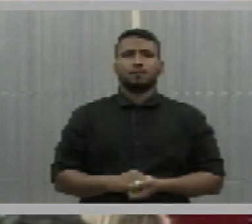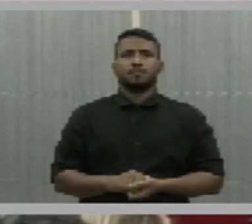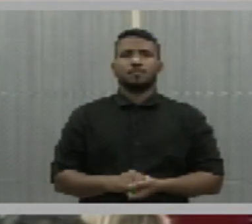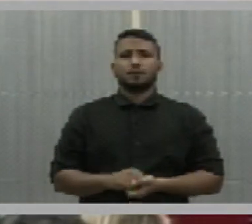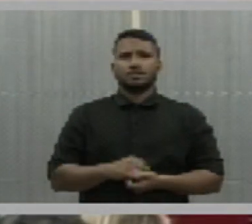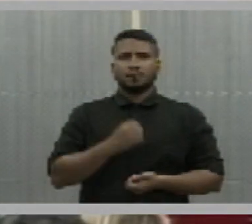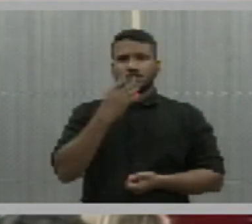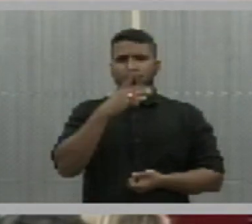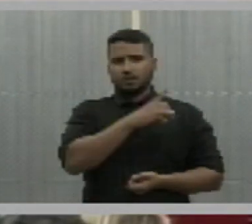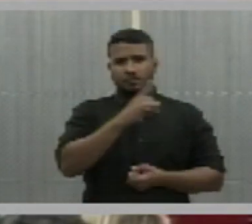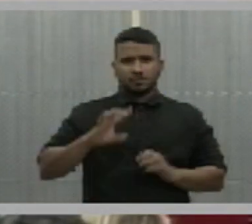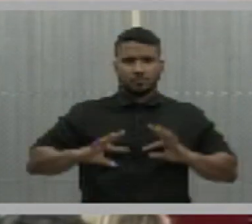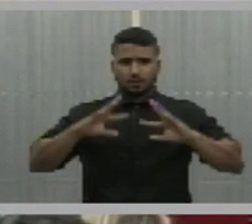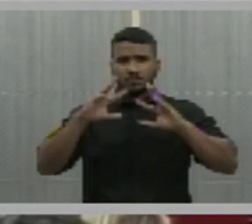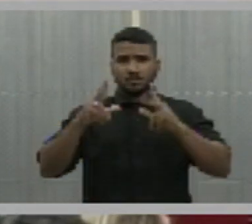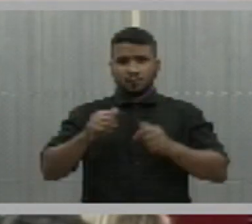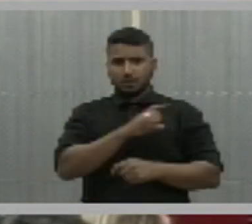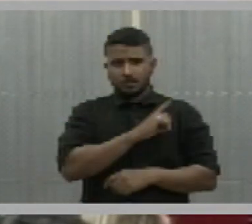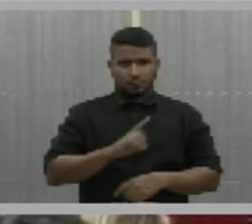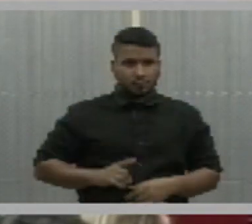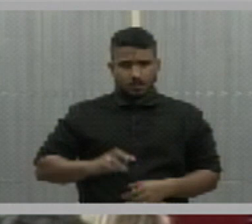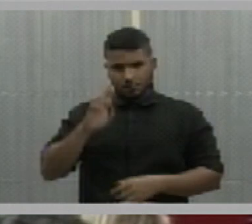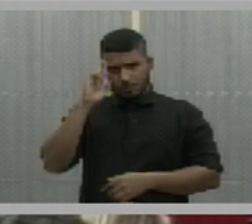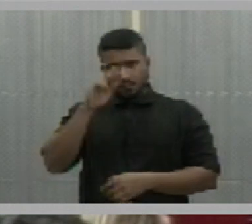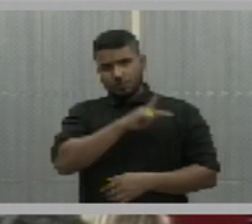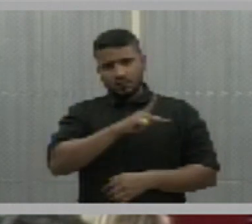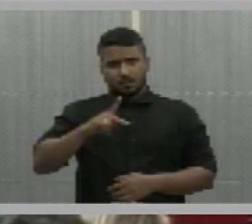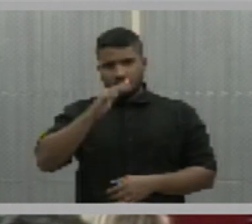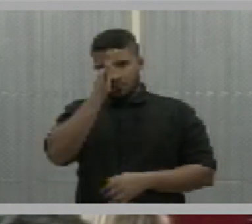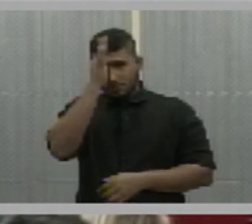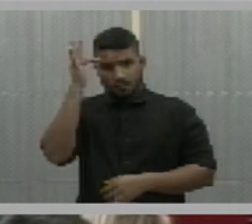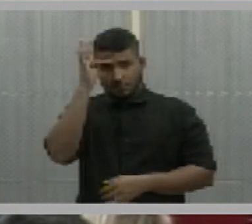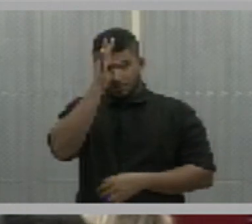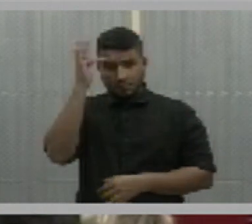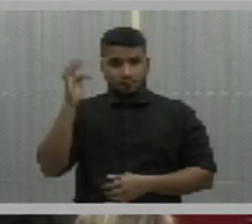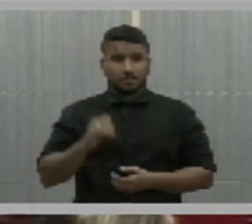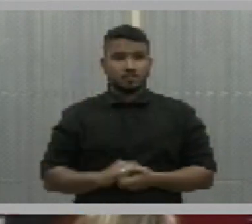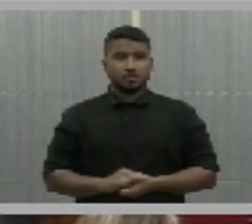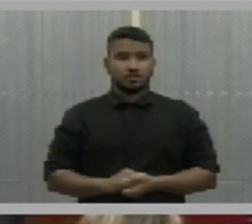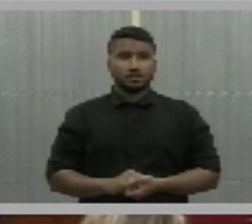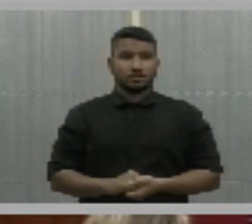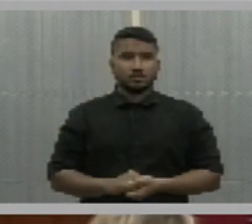Bom dia a todos, deputado, excelentíssimo senhor presidente, Franzé.